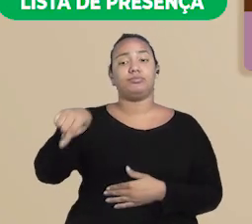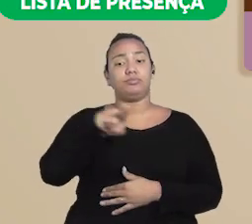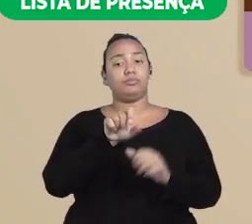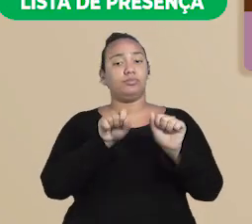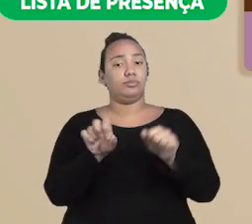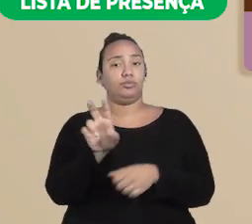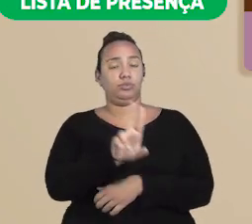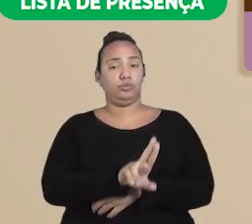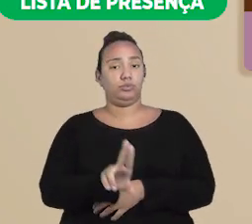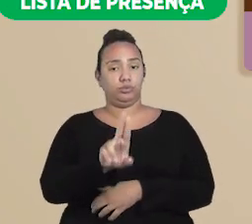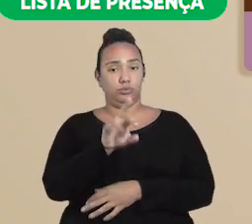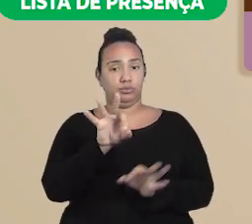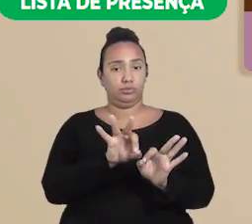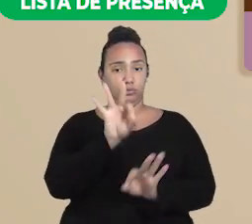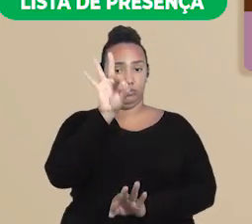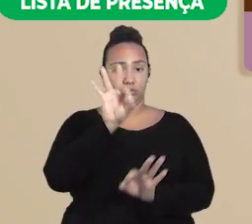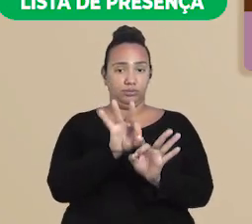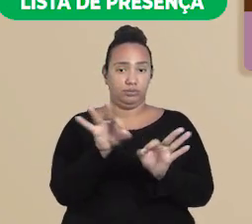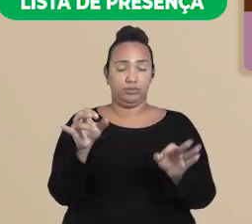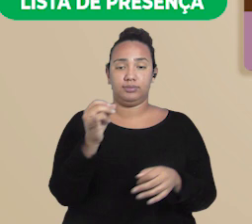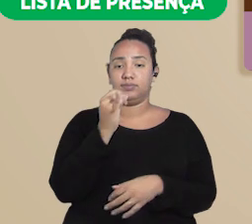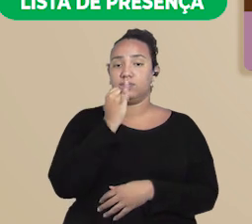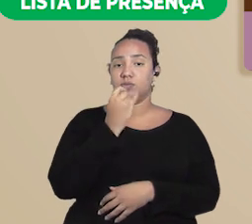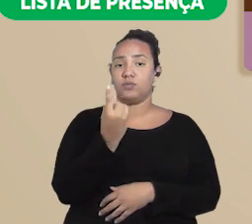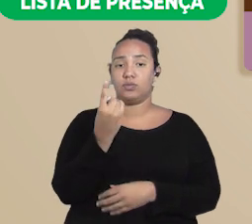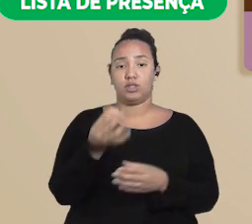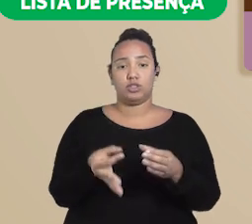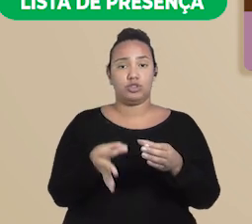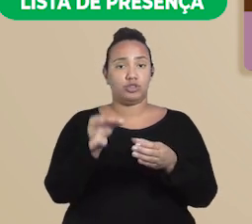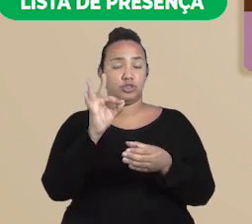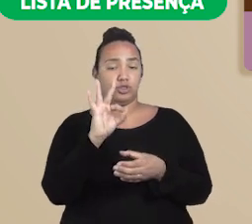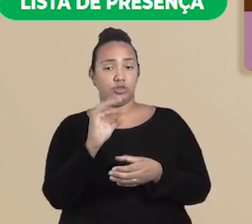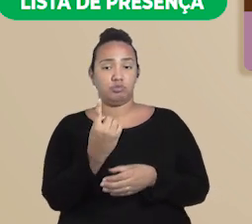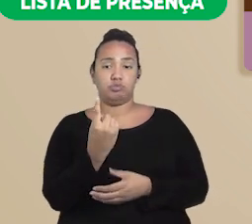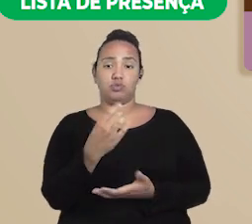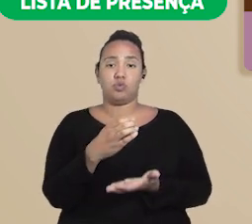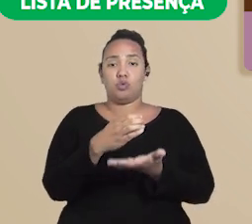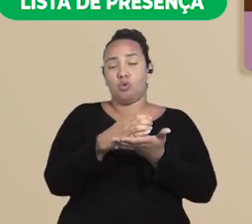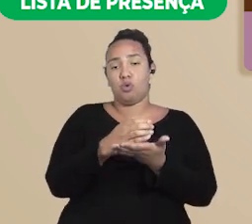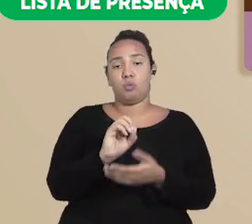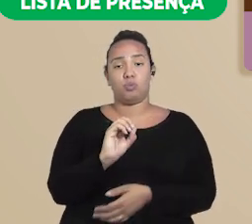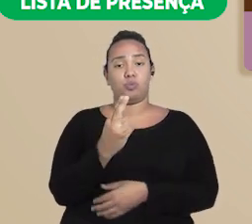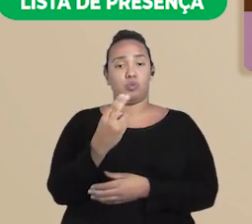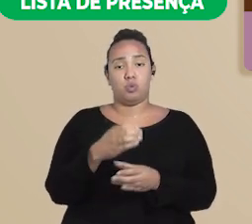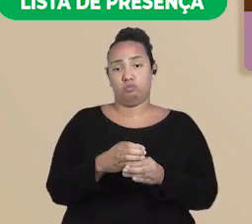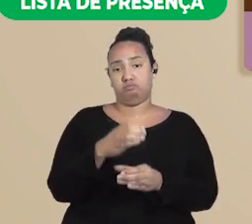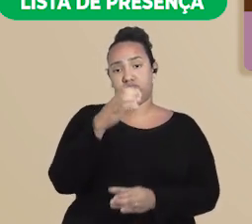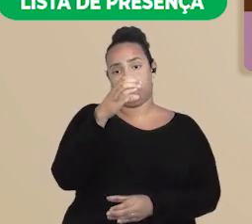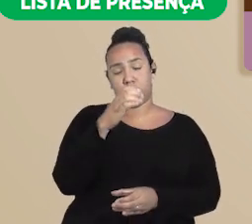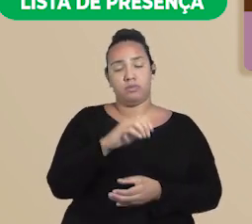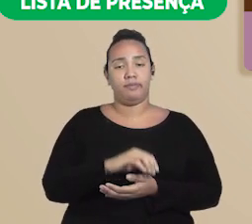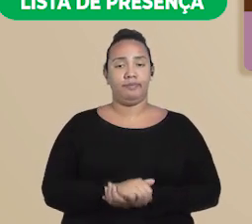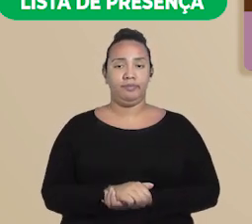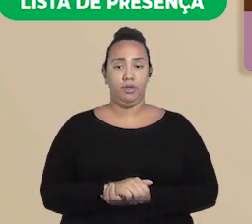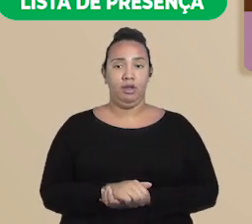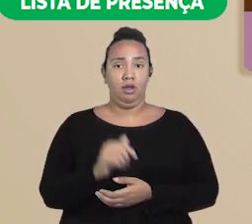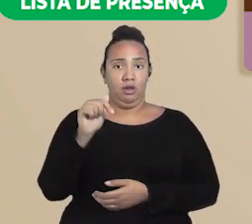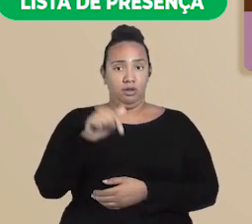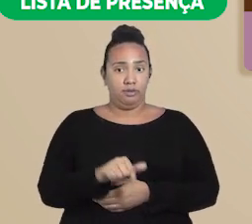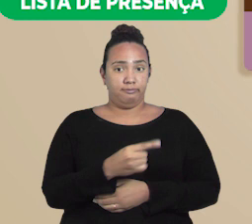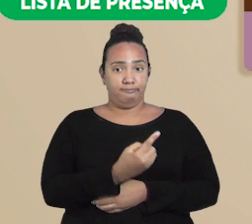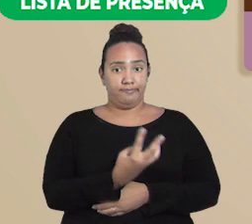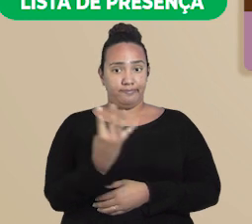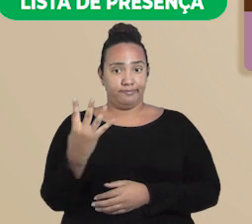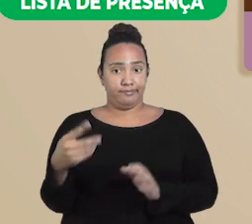isso, podemos usar como medida uma xícara, uma caneca ou uma garrafa, por exemplo. Para